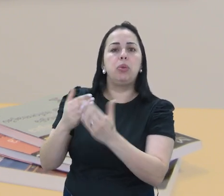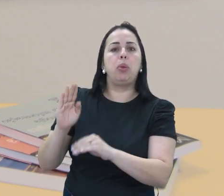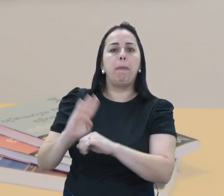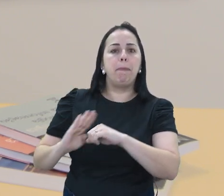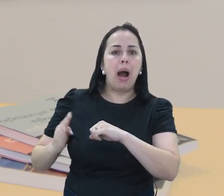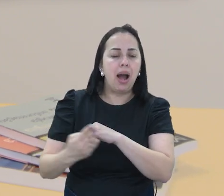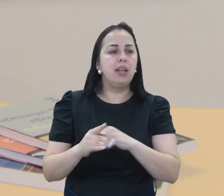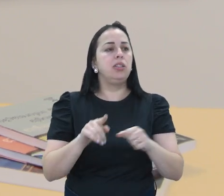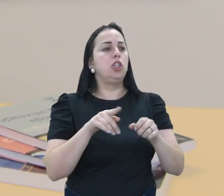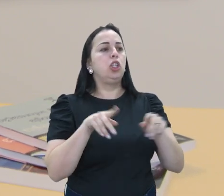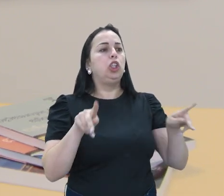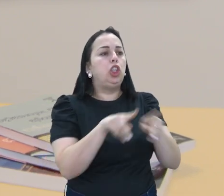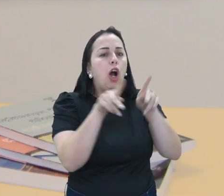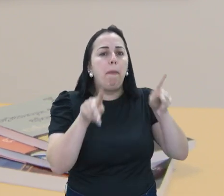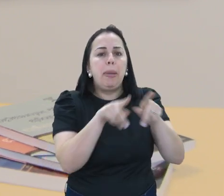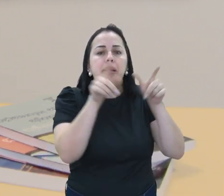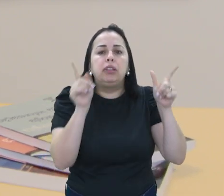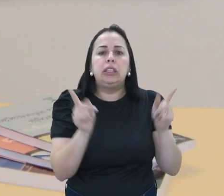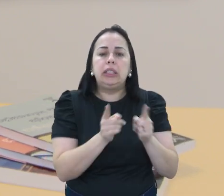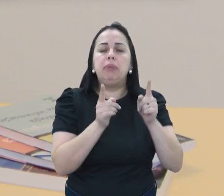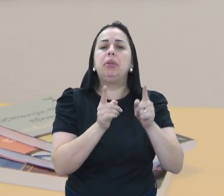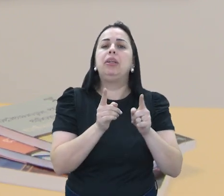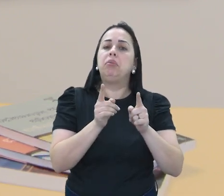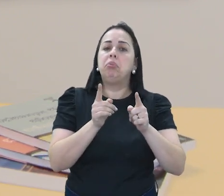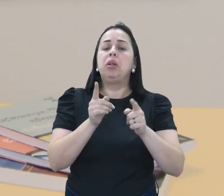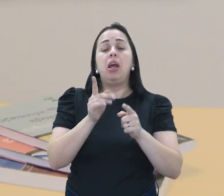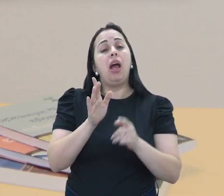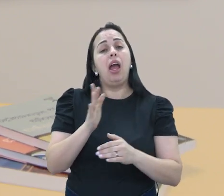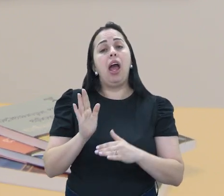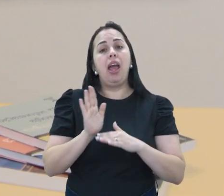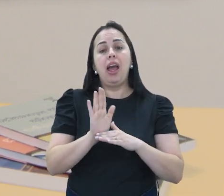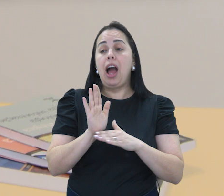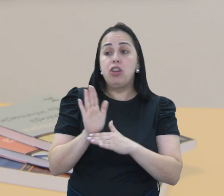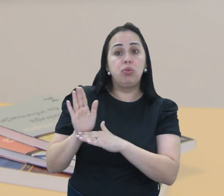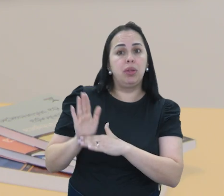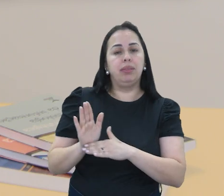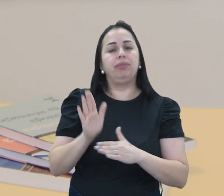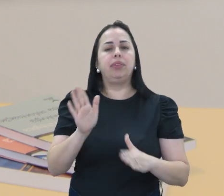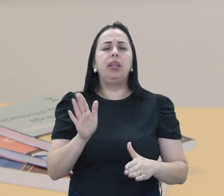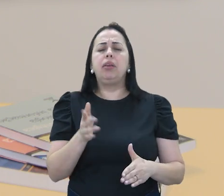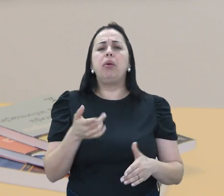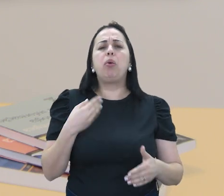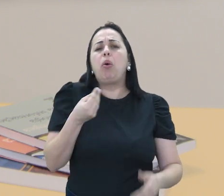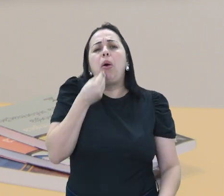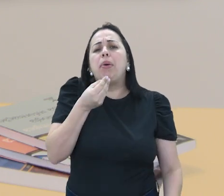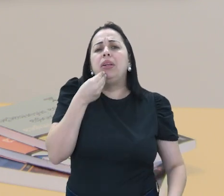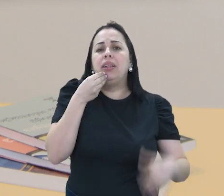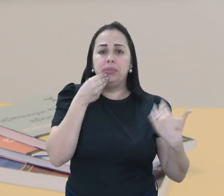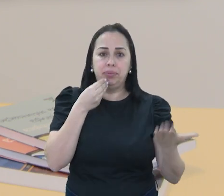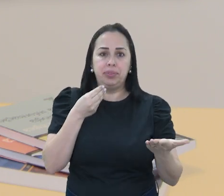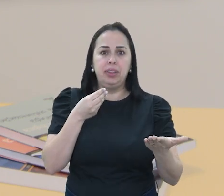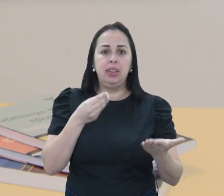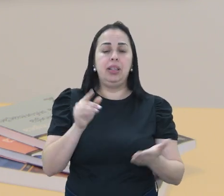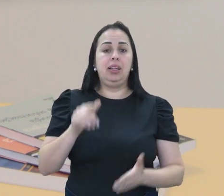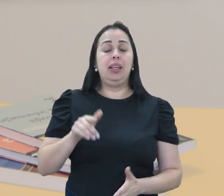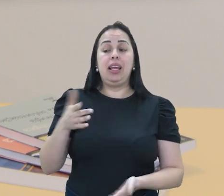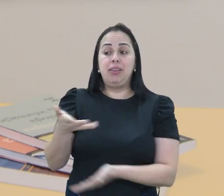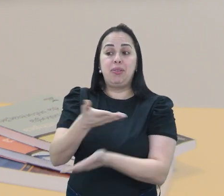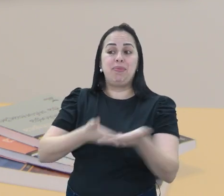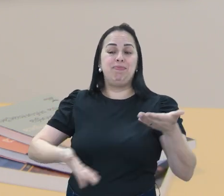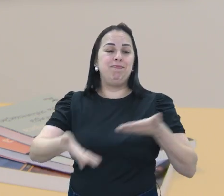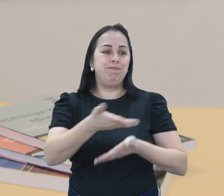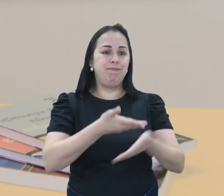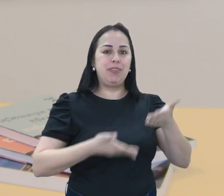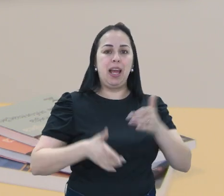bairro, mini shoppings sociais fazem parte desse tipo de iniciativa. E qual a grande vantagem? Você tem